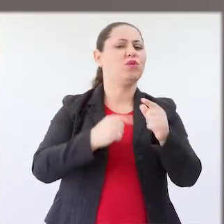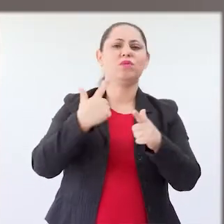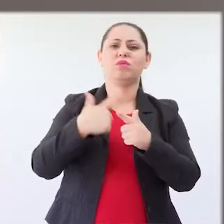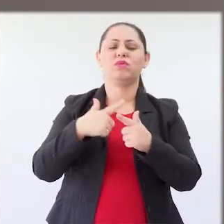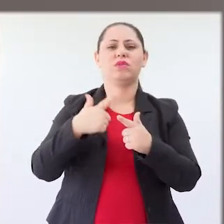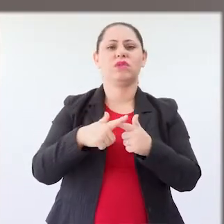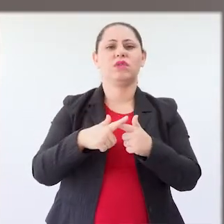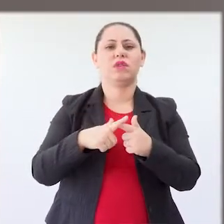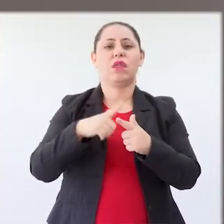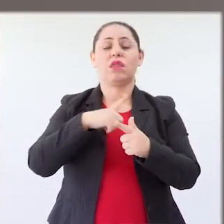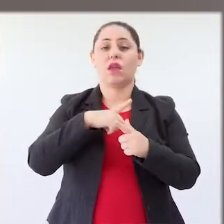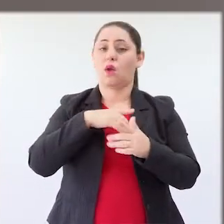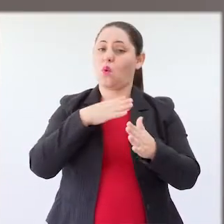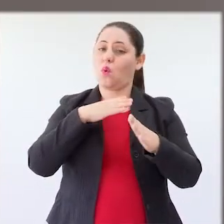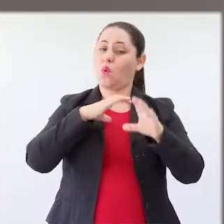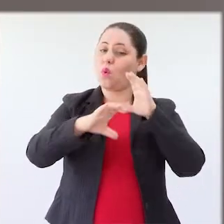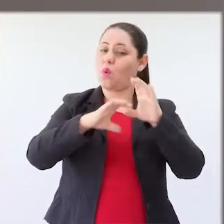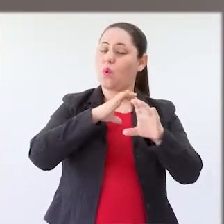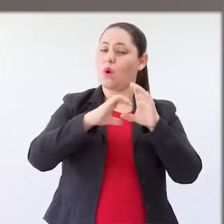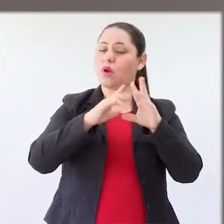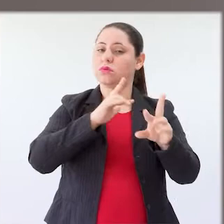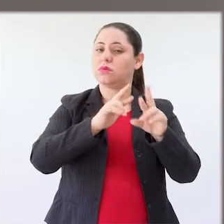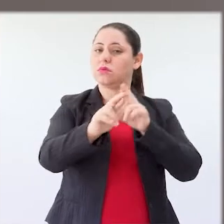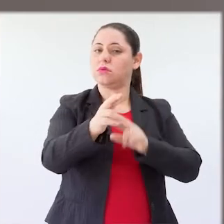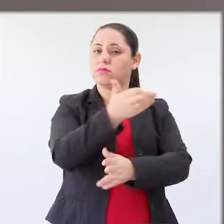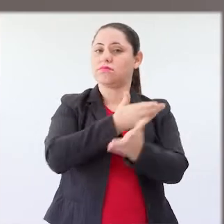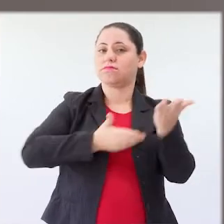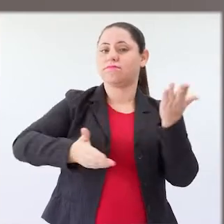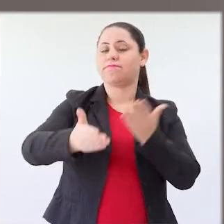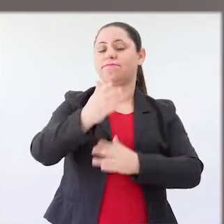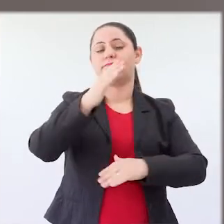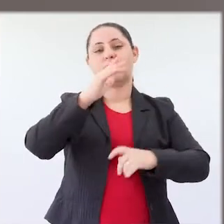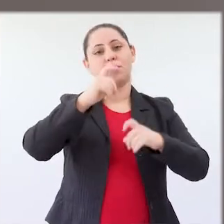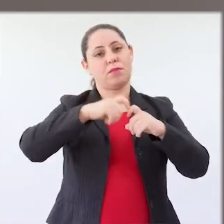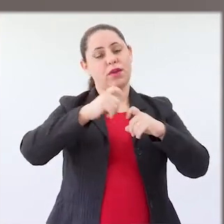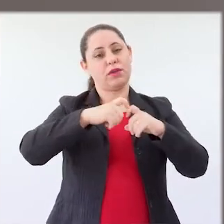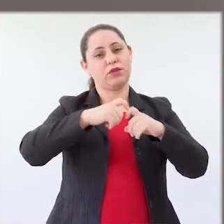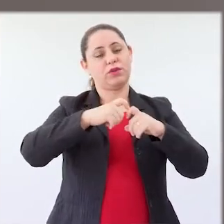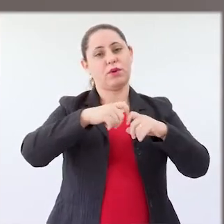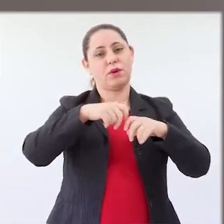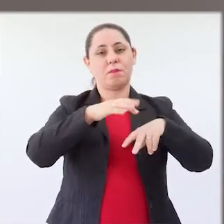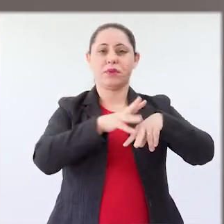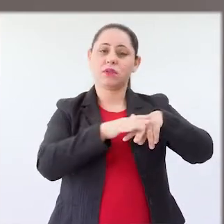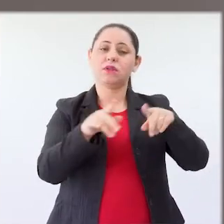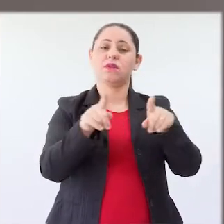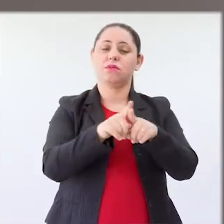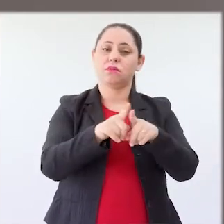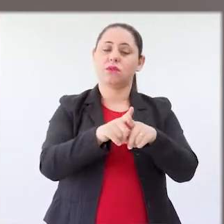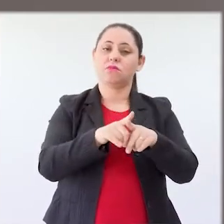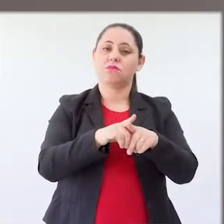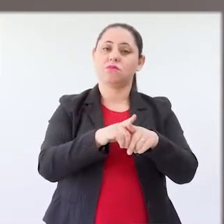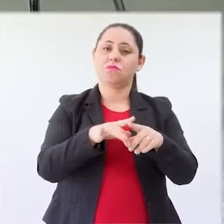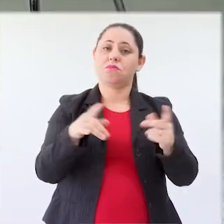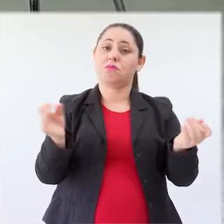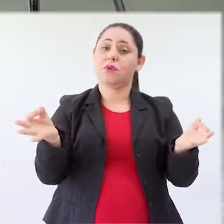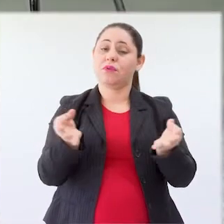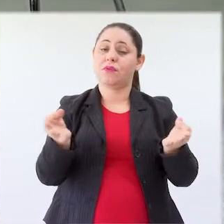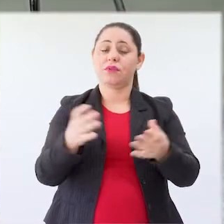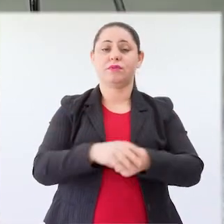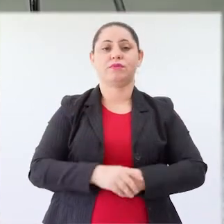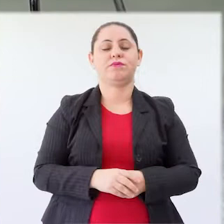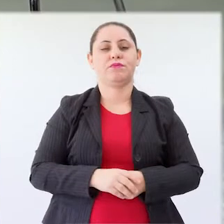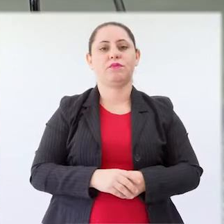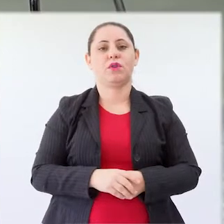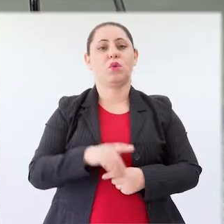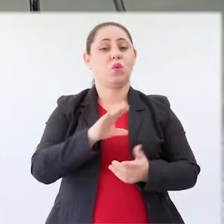lifting, né? A gente tem que ter um diálogo legal, fazer uma relação médico-paciente bem com uma credibilidade.